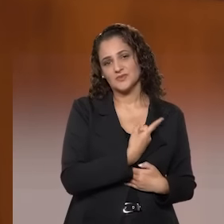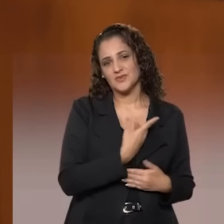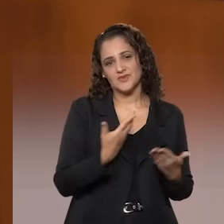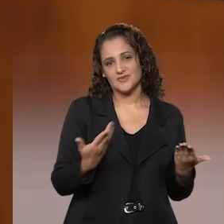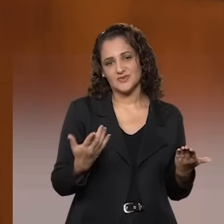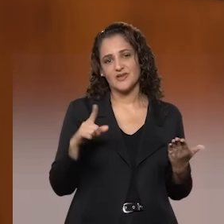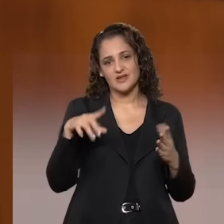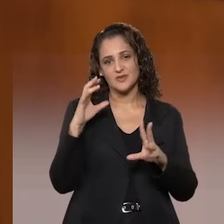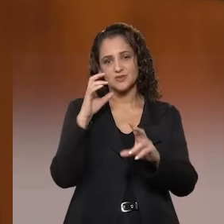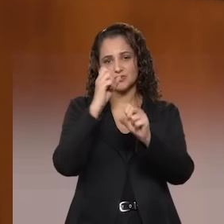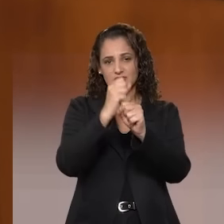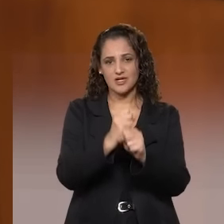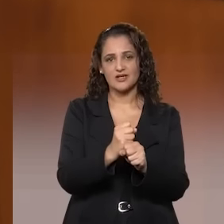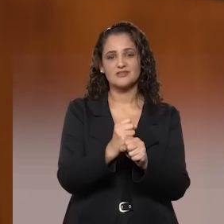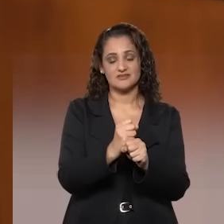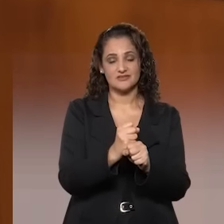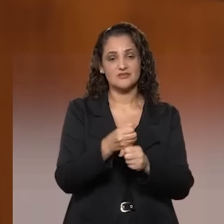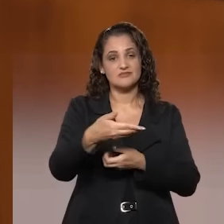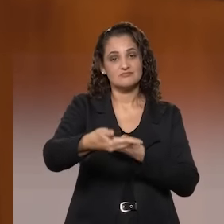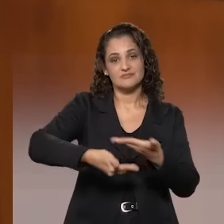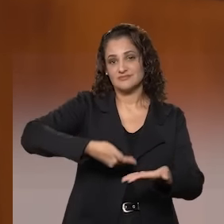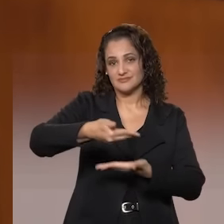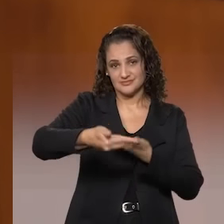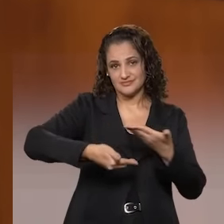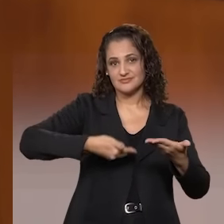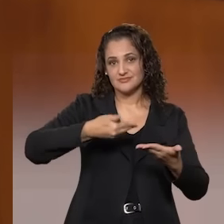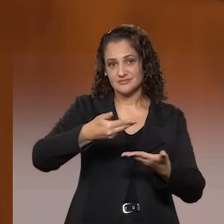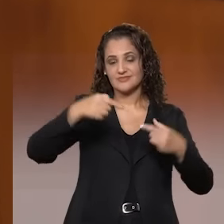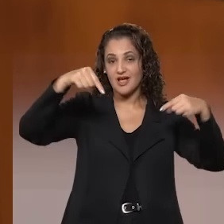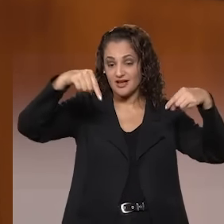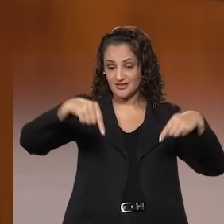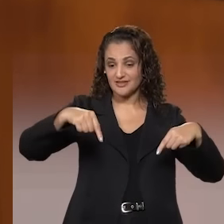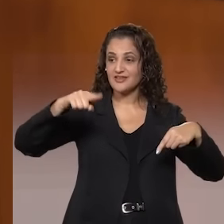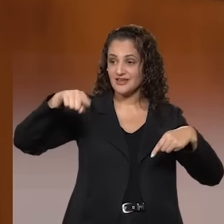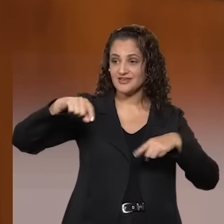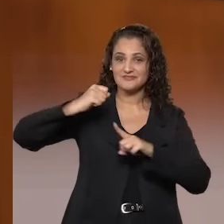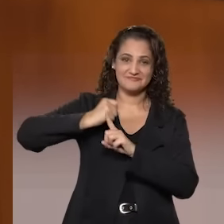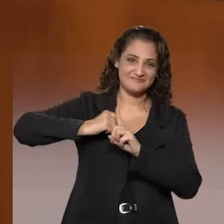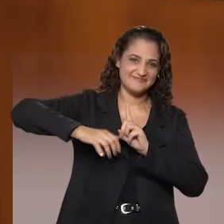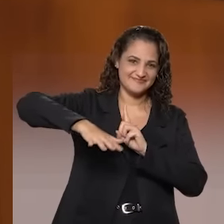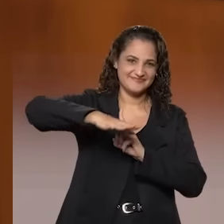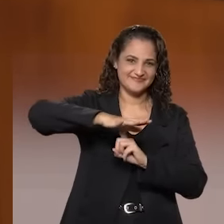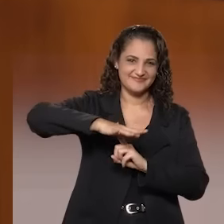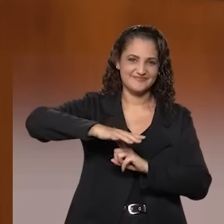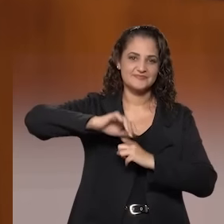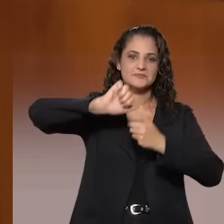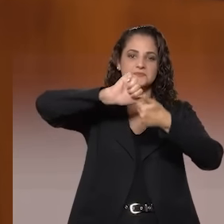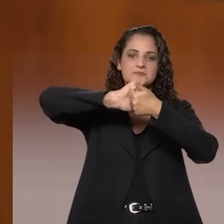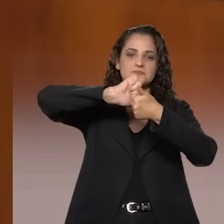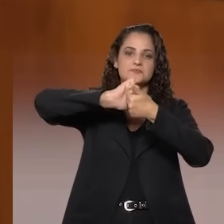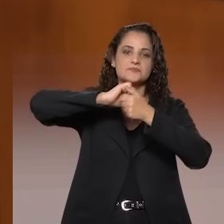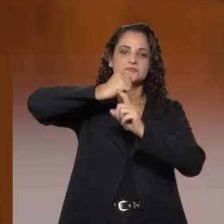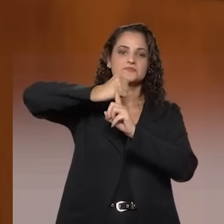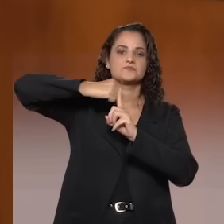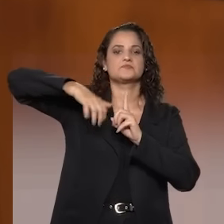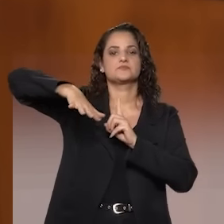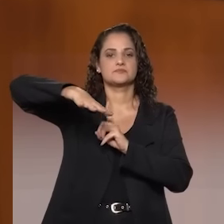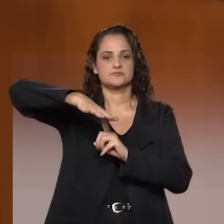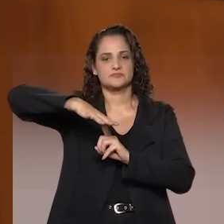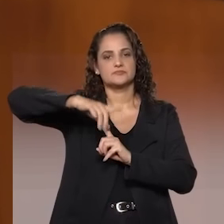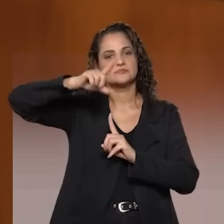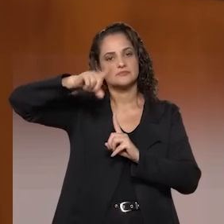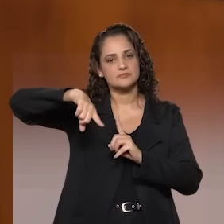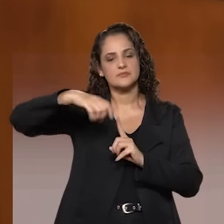social E essa qualidade do Social Ela será uma boa ou má qualidade dependendo dos atores que